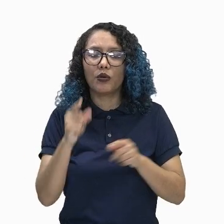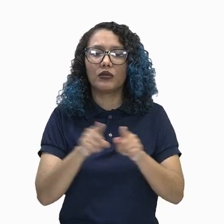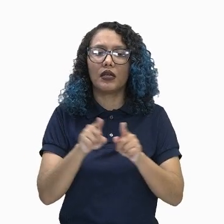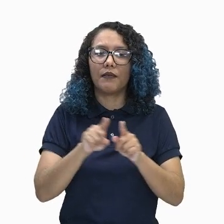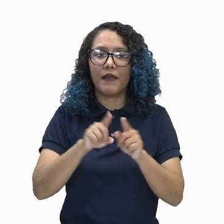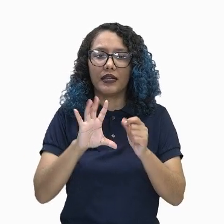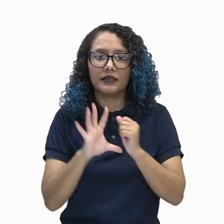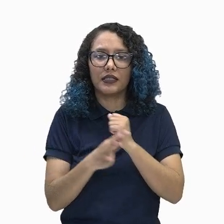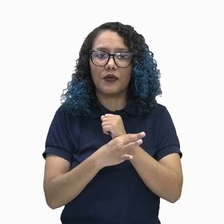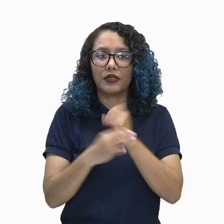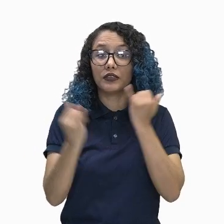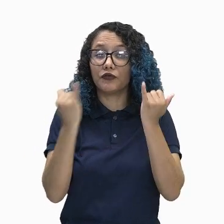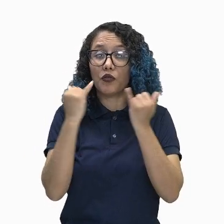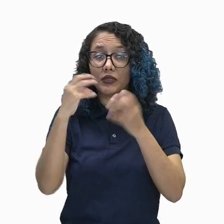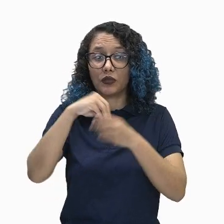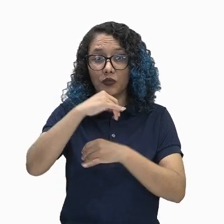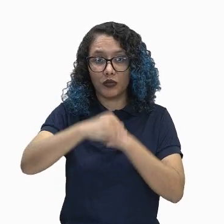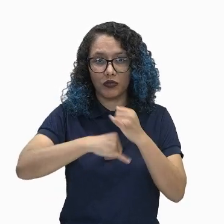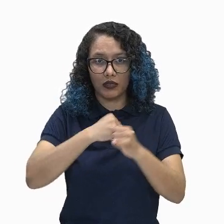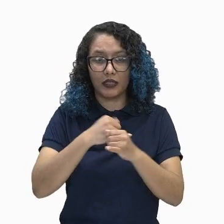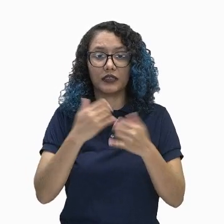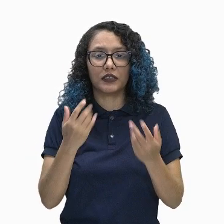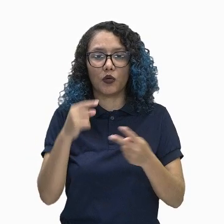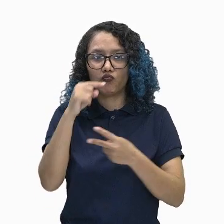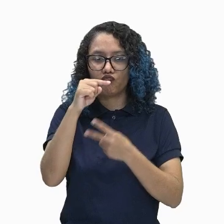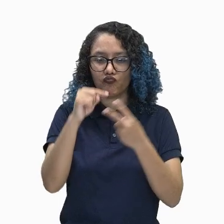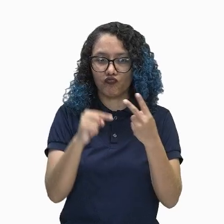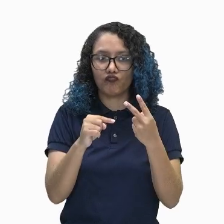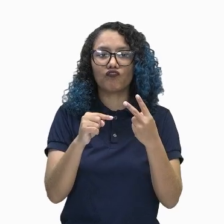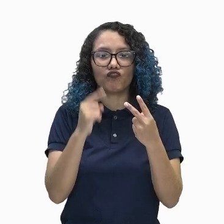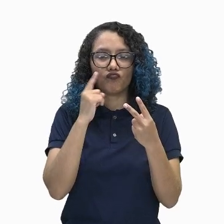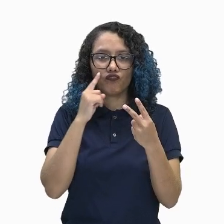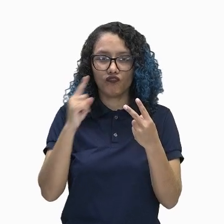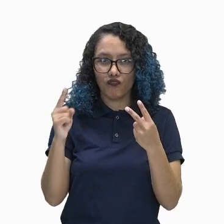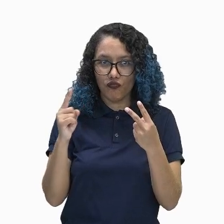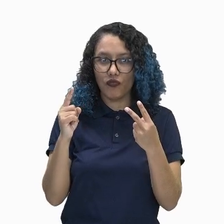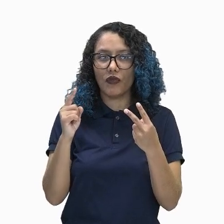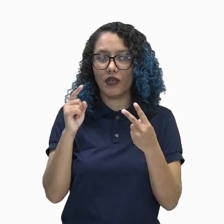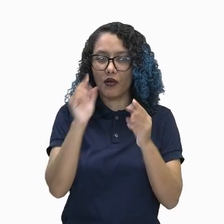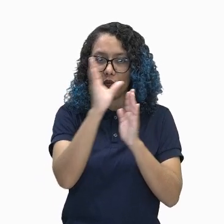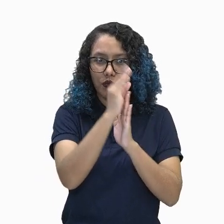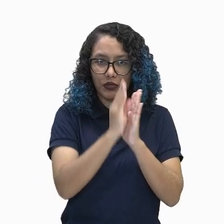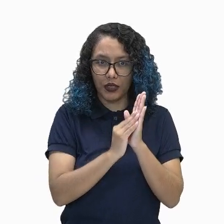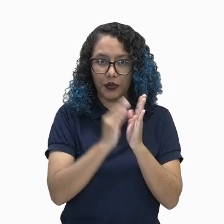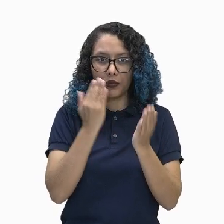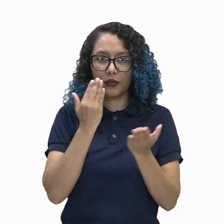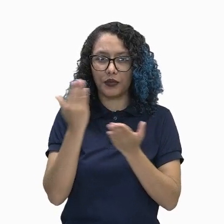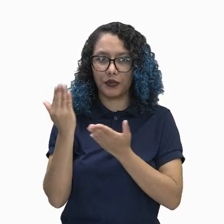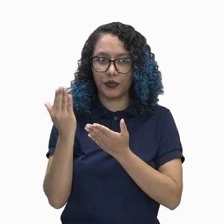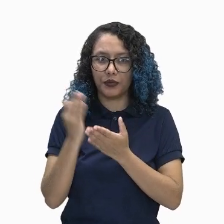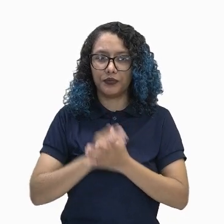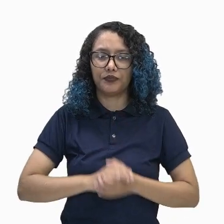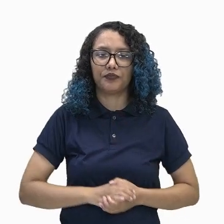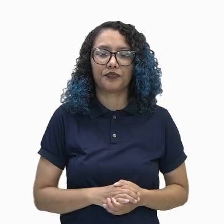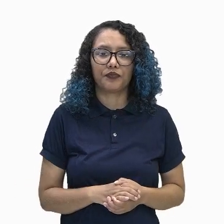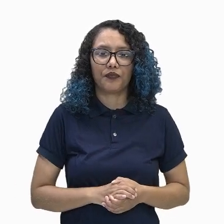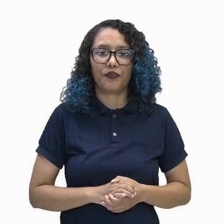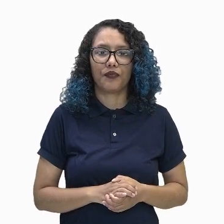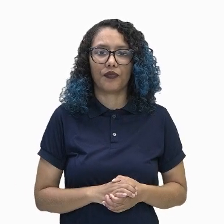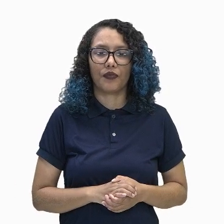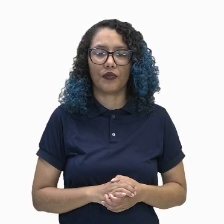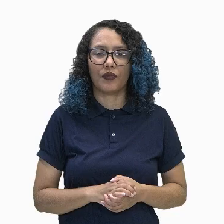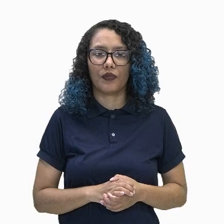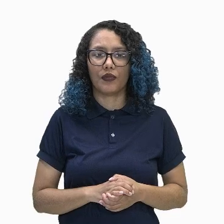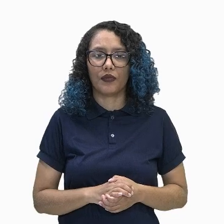Então, percebo que esses dois assuntos que estão aí ao lado dessa coluna do tema, que é tecnologia, percebo que